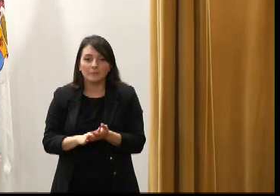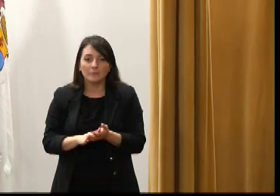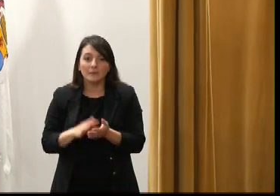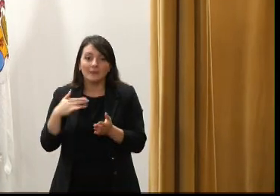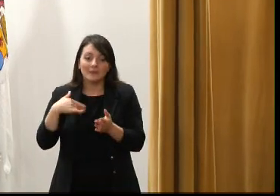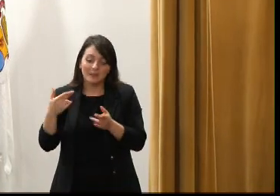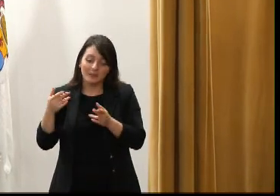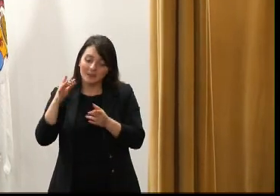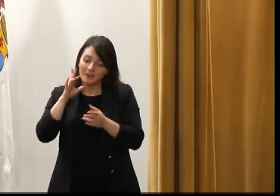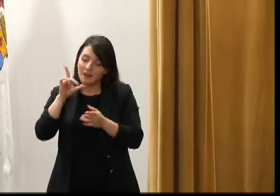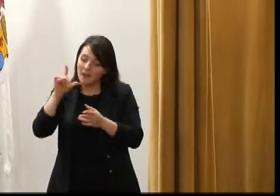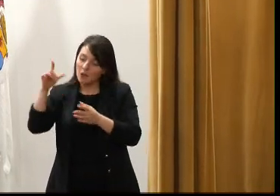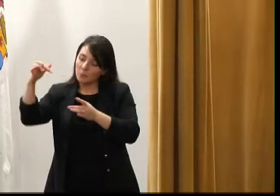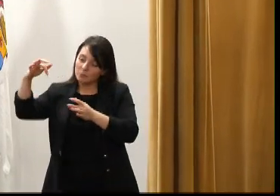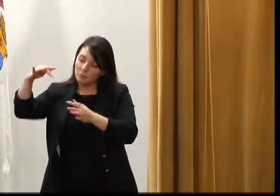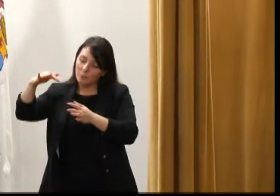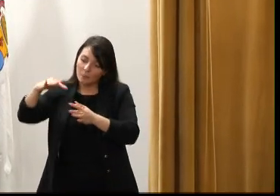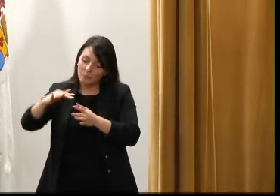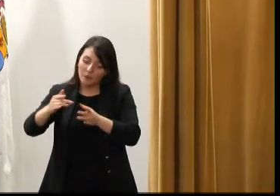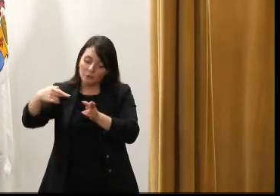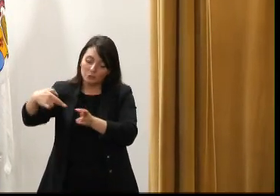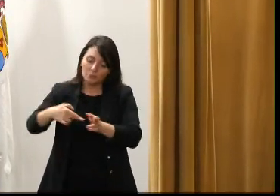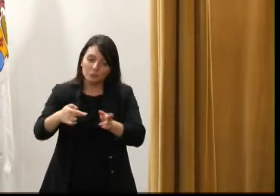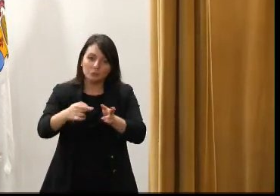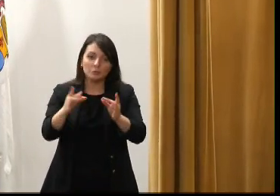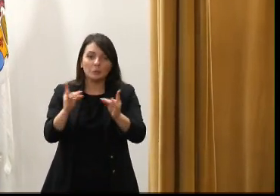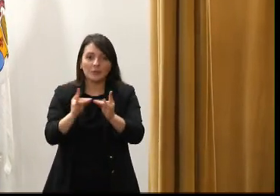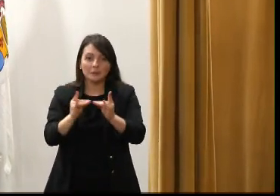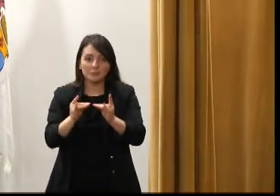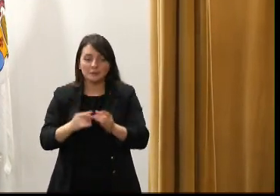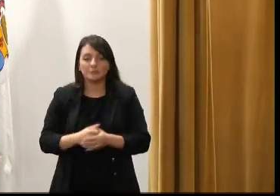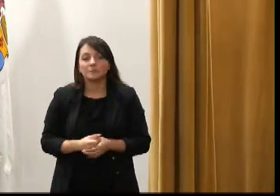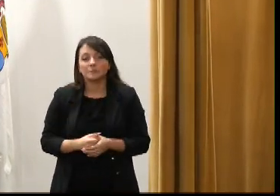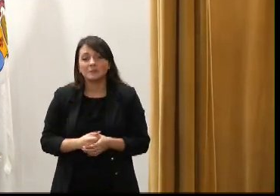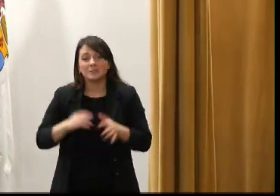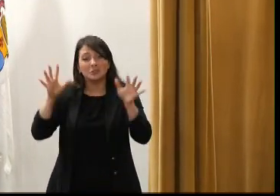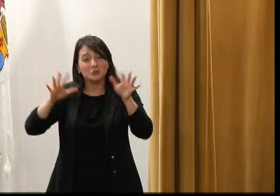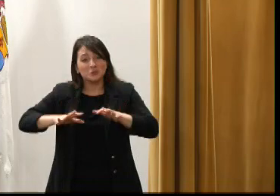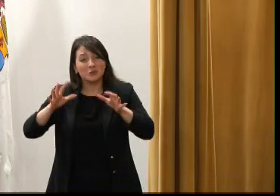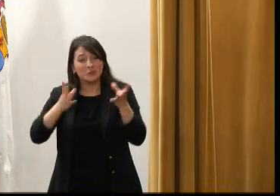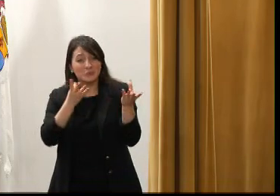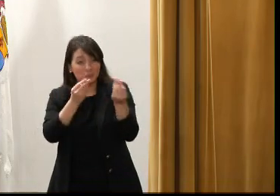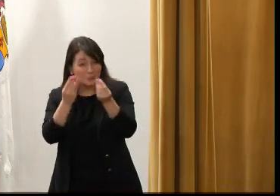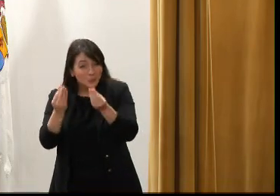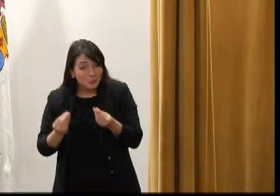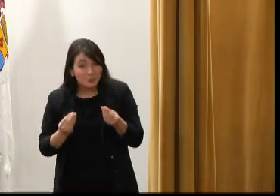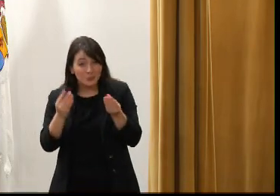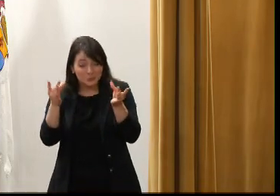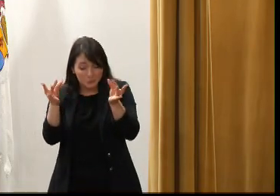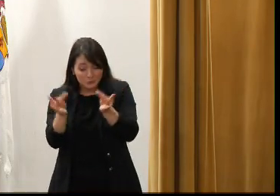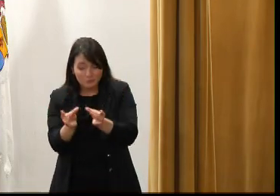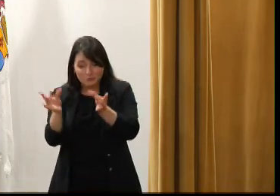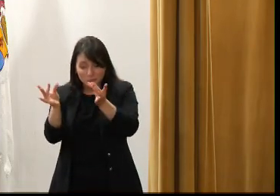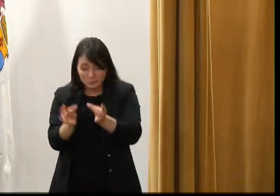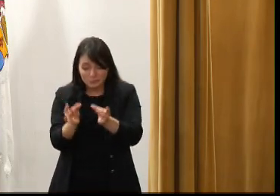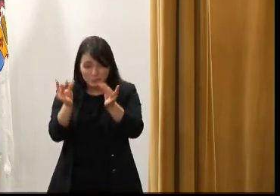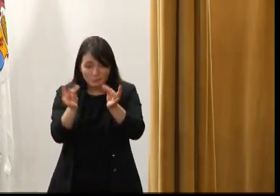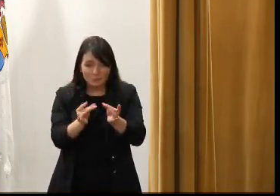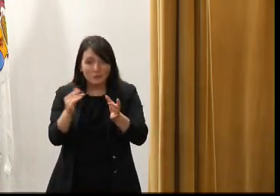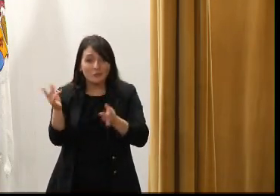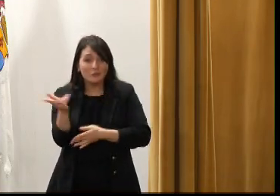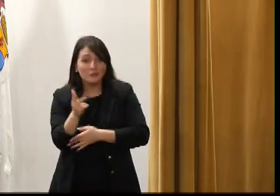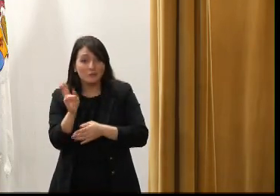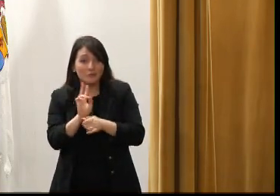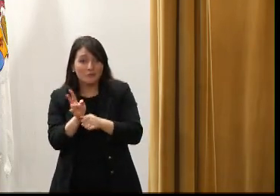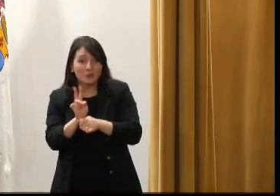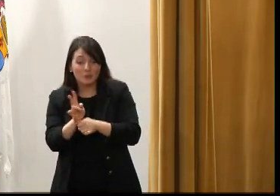Guaíba. Né? Essa situação. Se chove muito nesse funil, né, a velocidade com